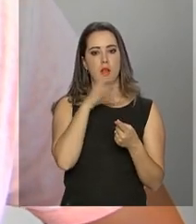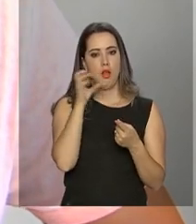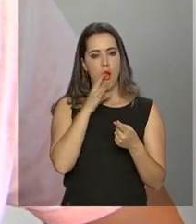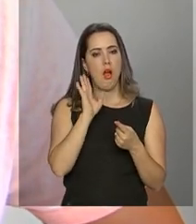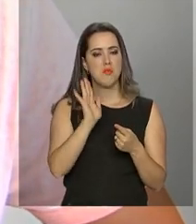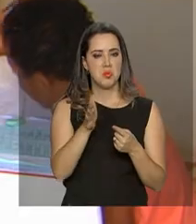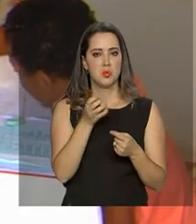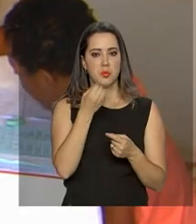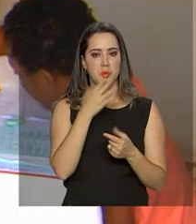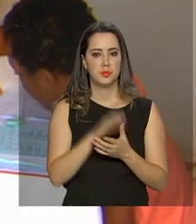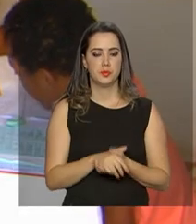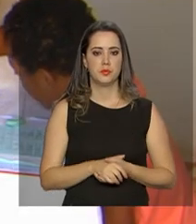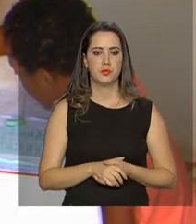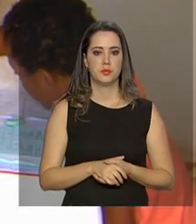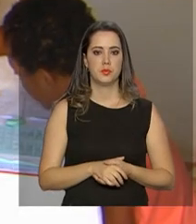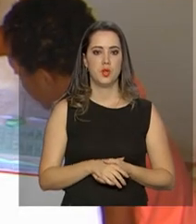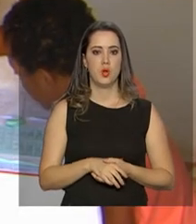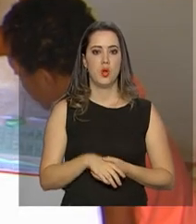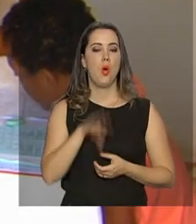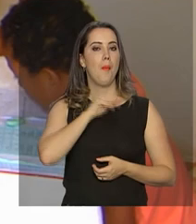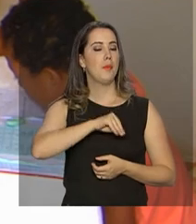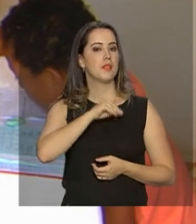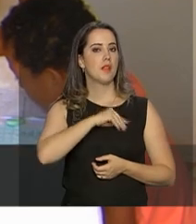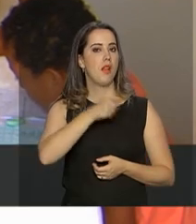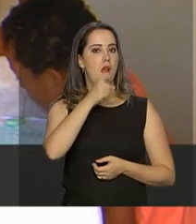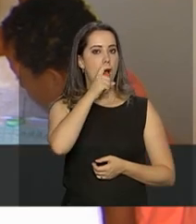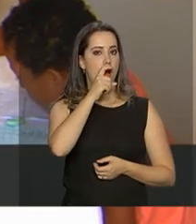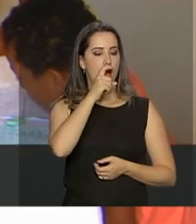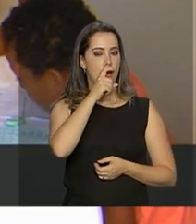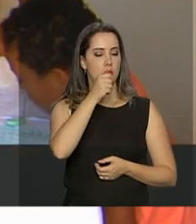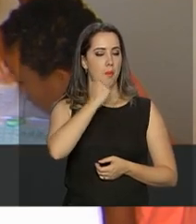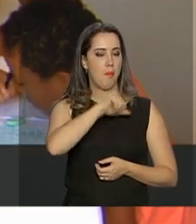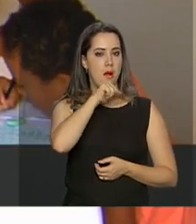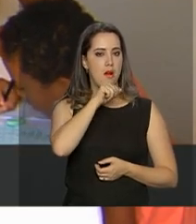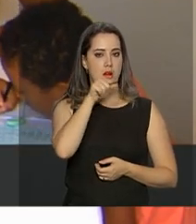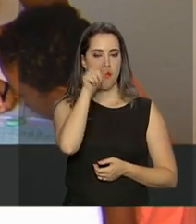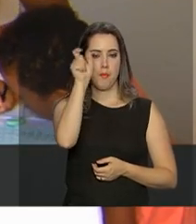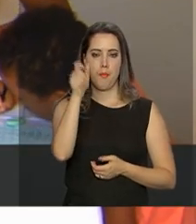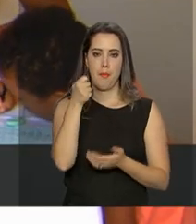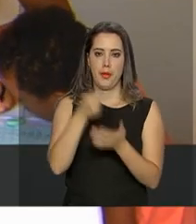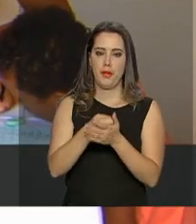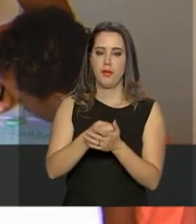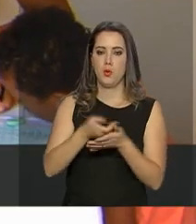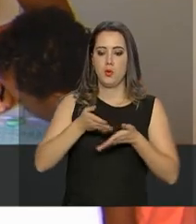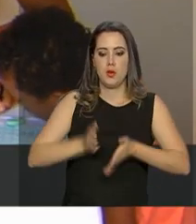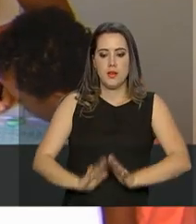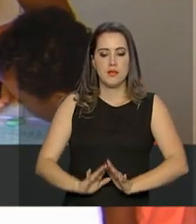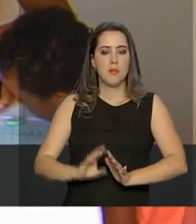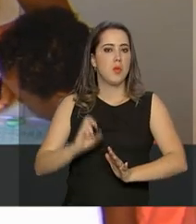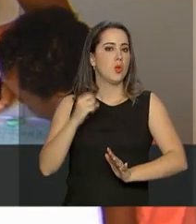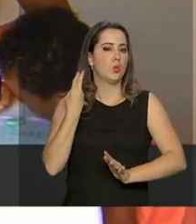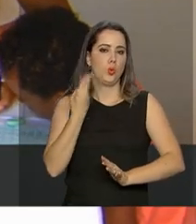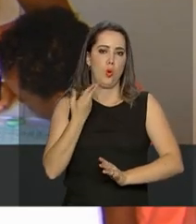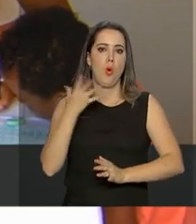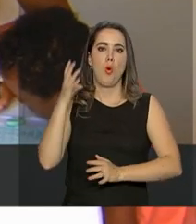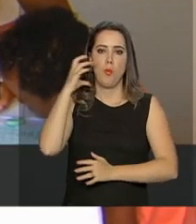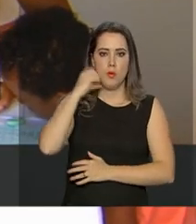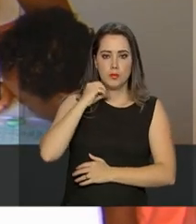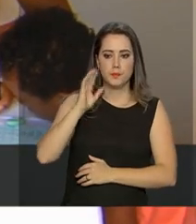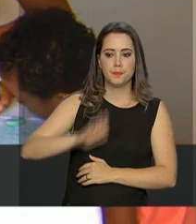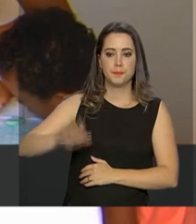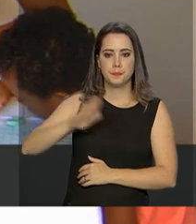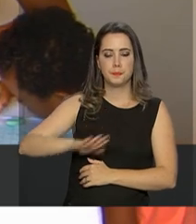digamos né o salário maternidade é pago aos segurados do inss no nascimento do filho ou na adoção de uma criança